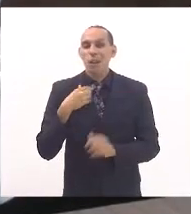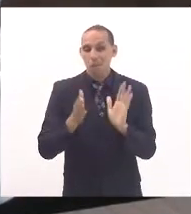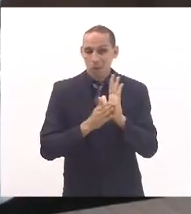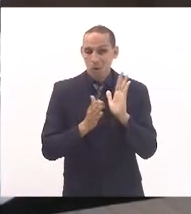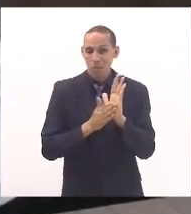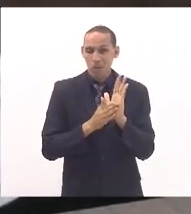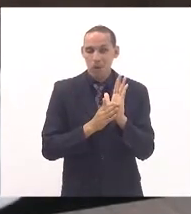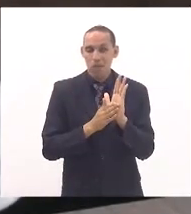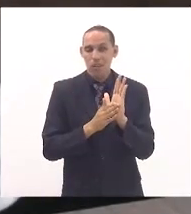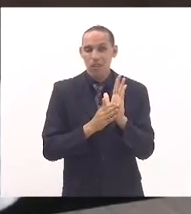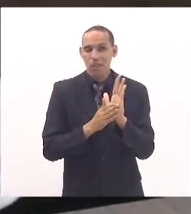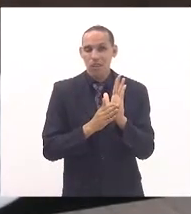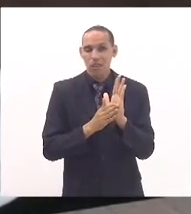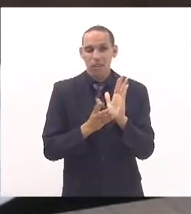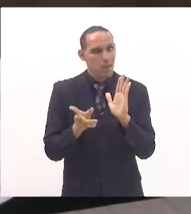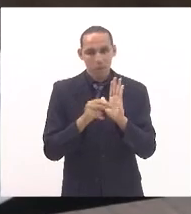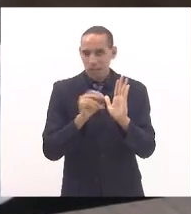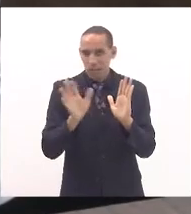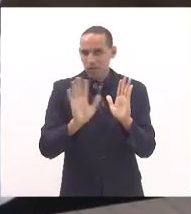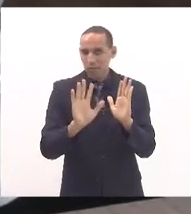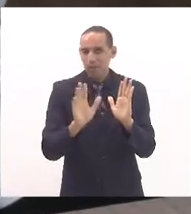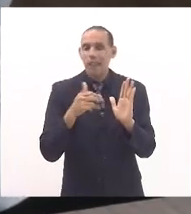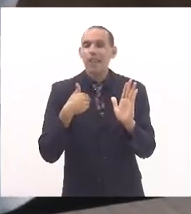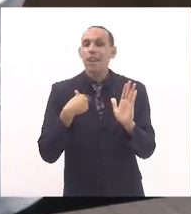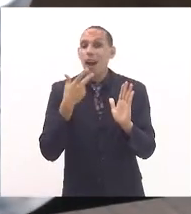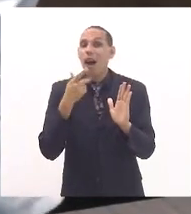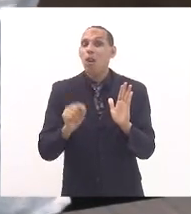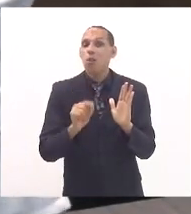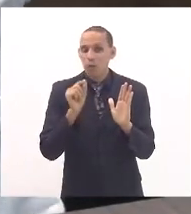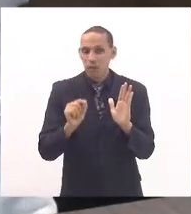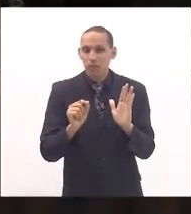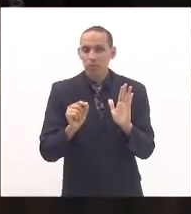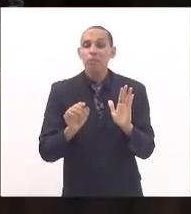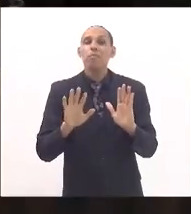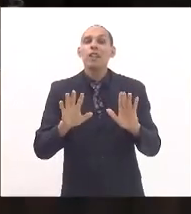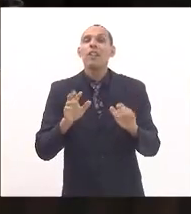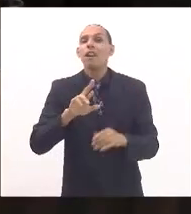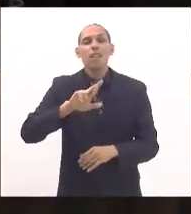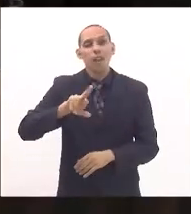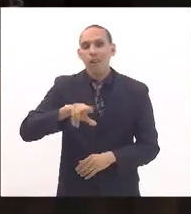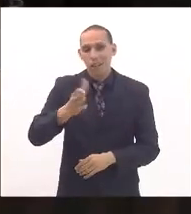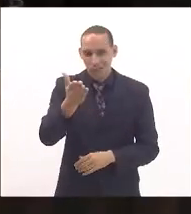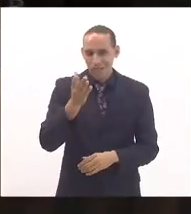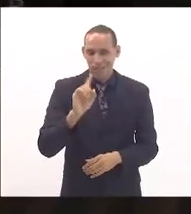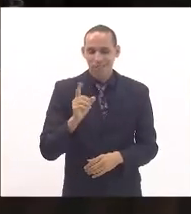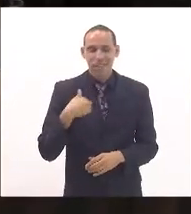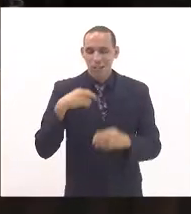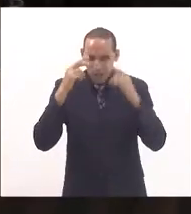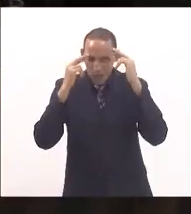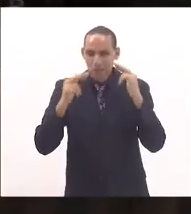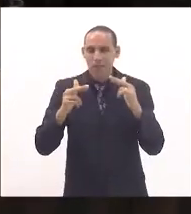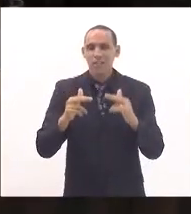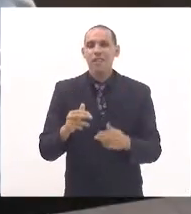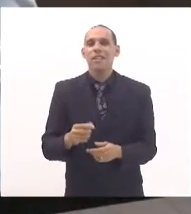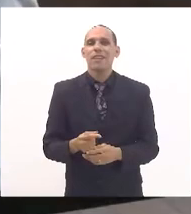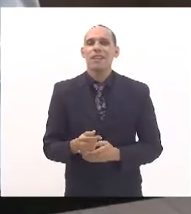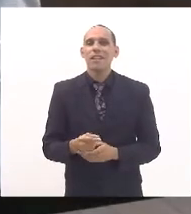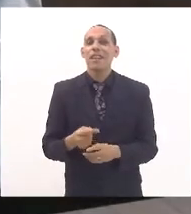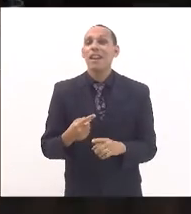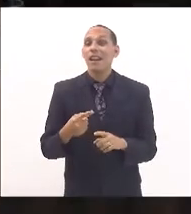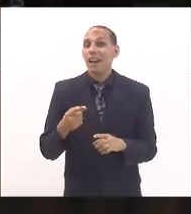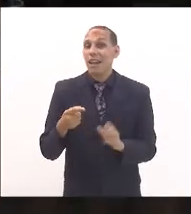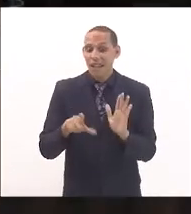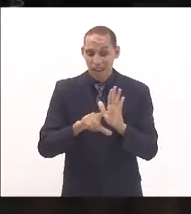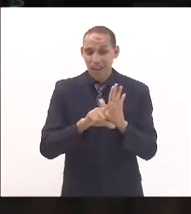propondo nenhuma emenda. Eu estou dizendo a questão. Não, mas é porque não é, Vossa Excelência. Eu a respeito. É que